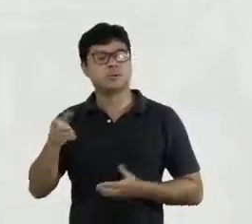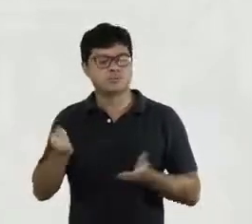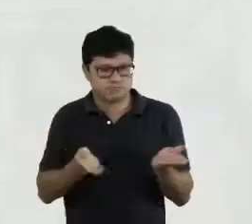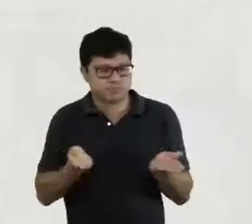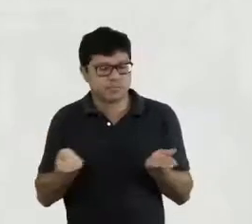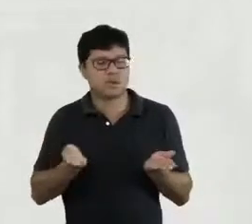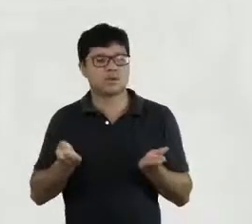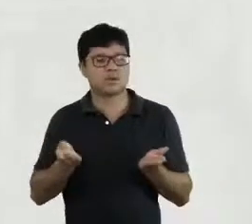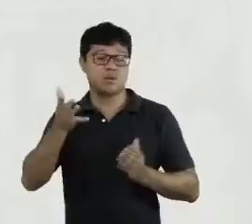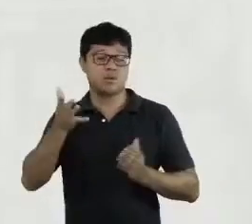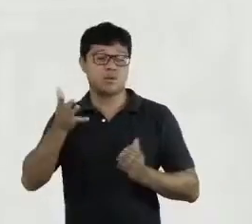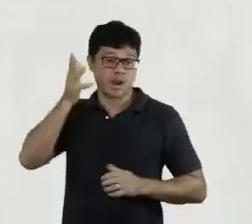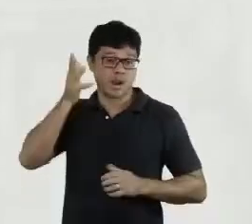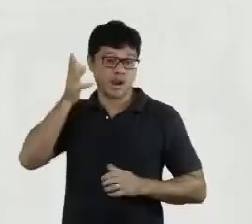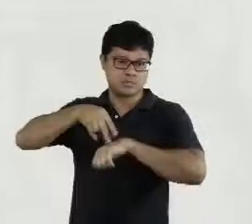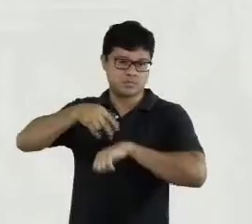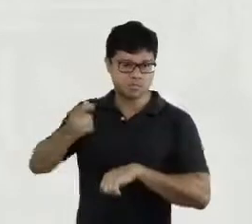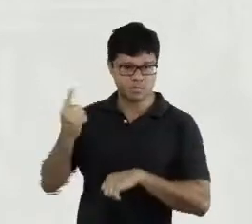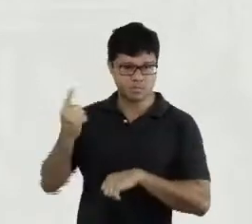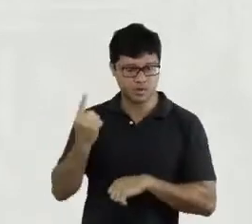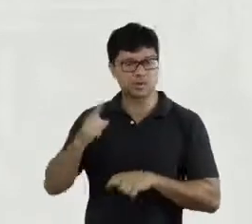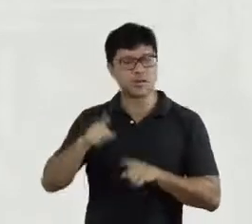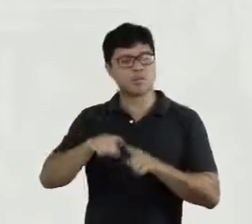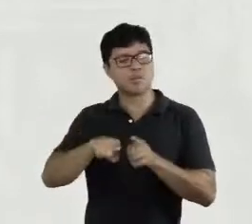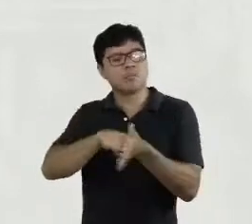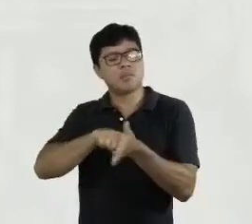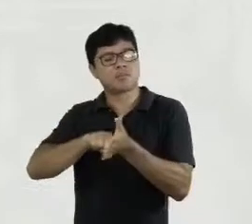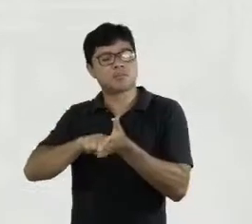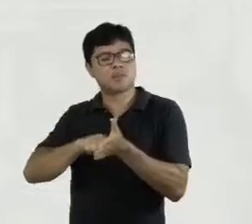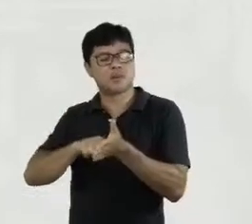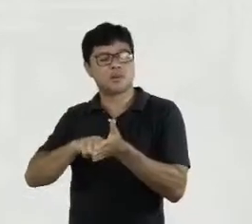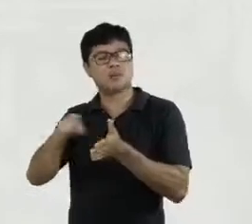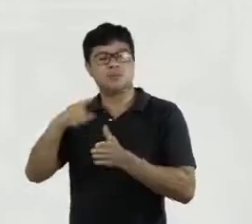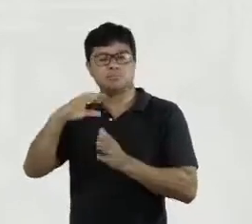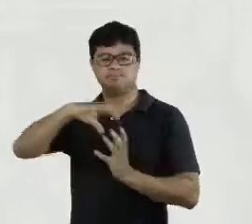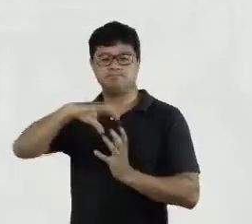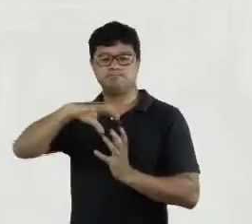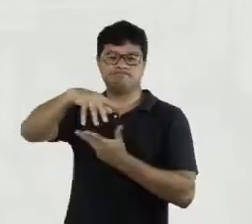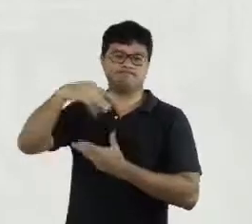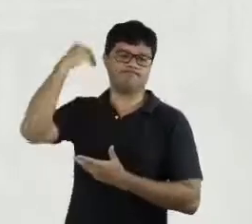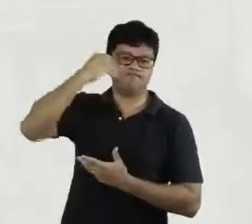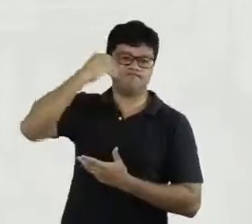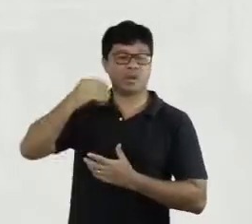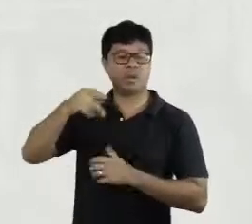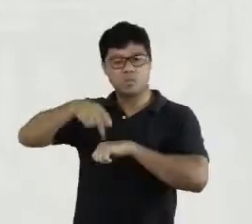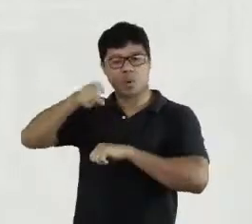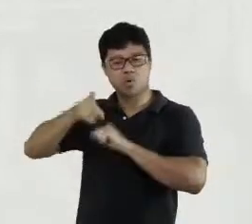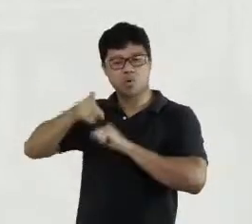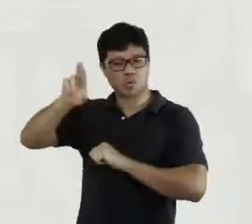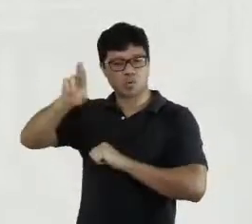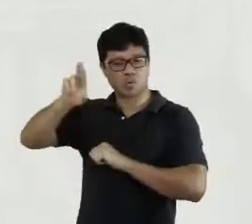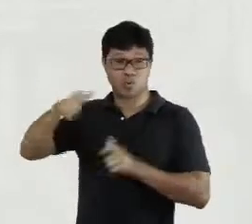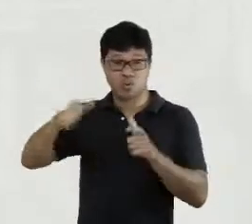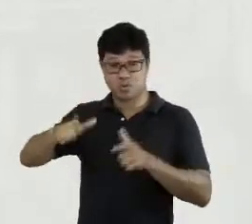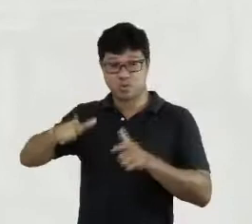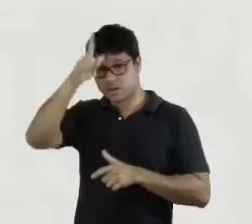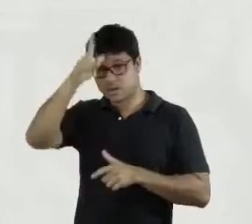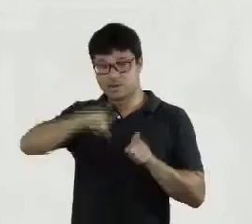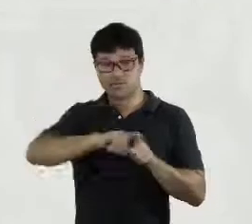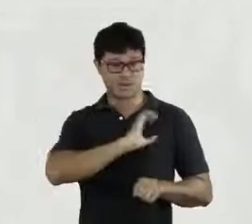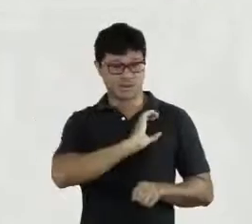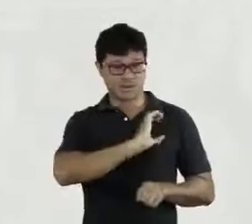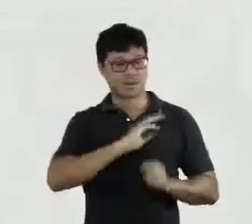mediador da nossa primeira palestra e pesquisador sênior com experiência internacional, professor doutor com pós-doc na Alemanha e no